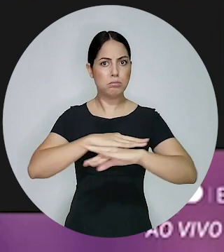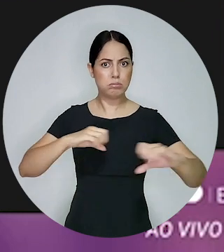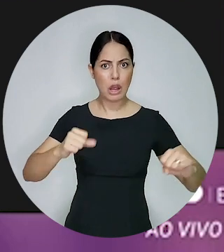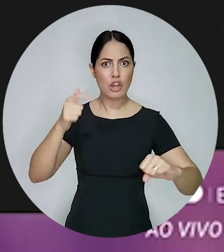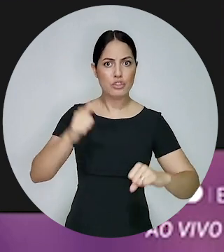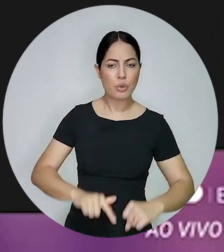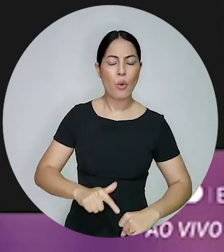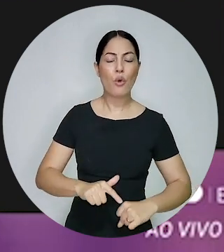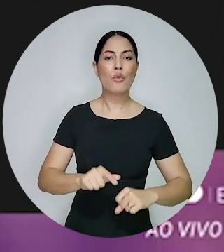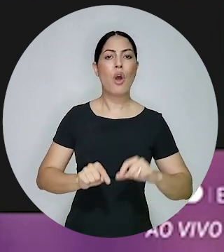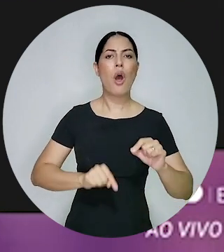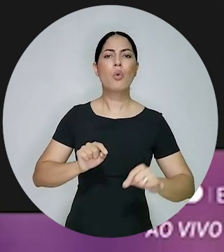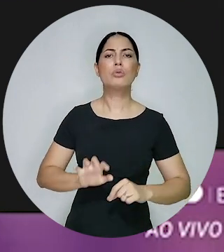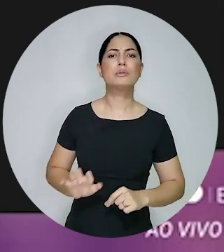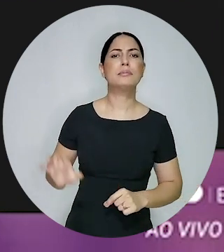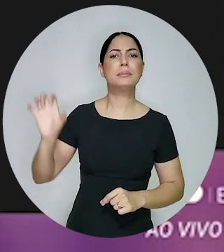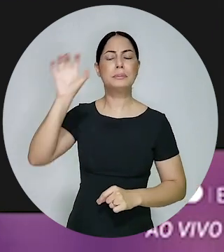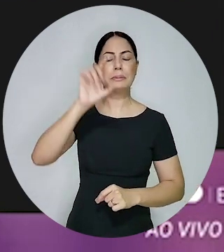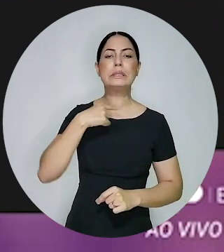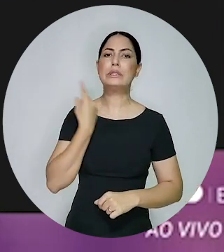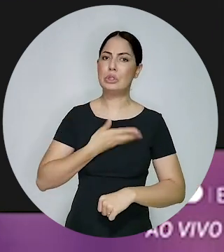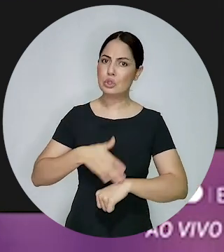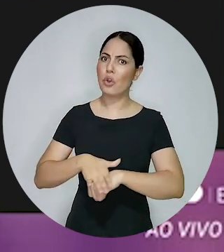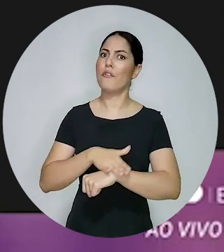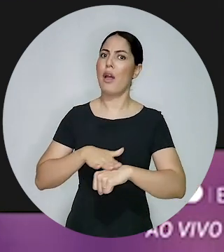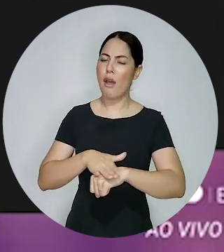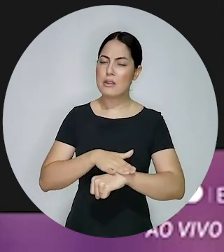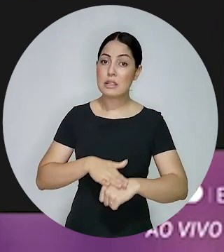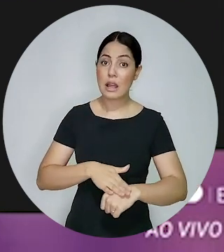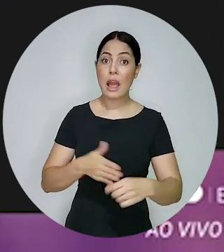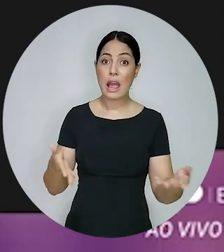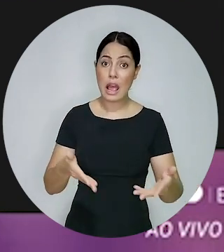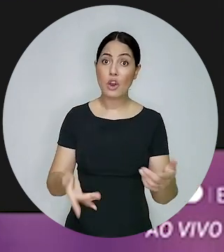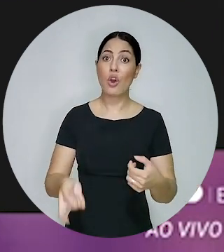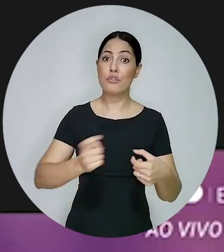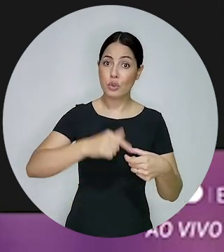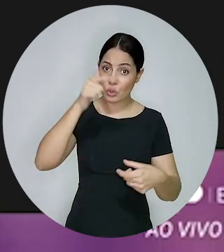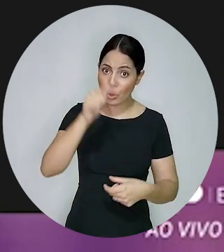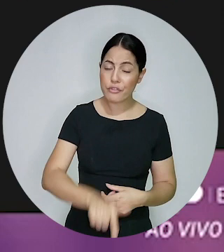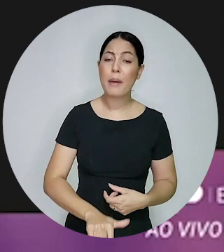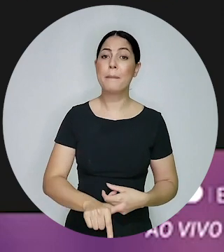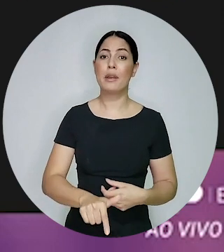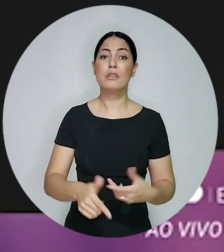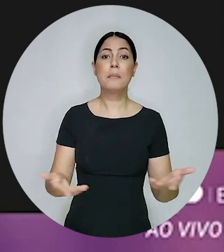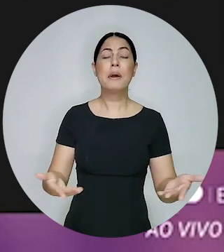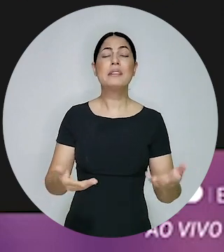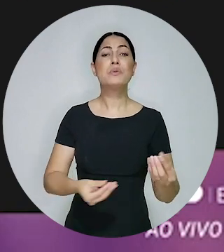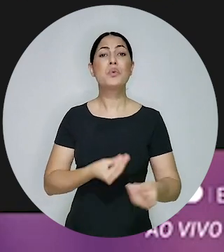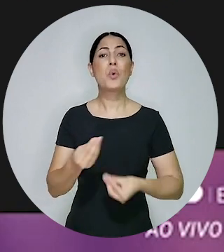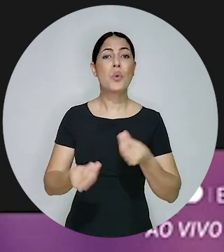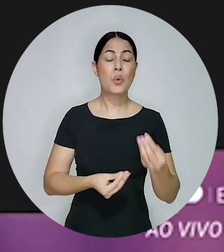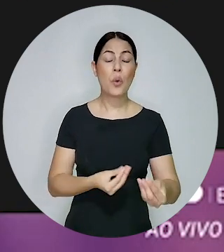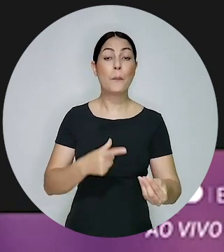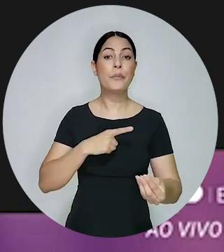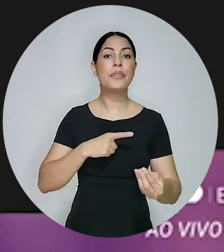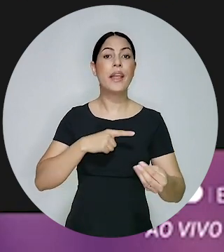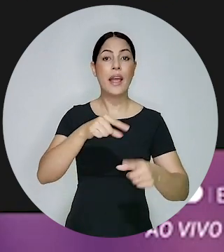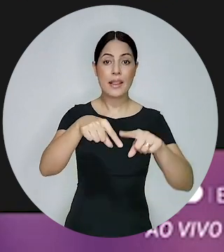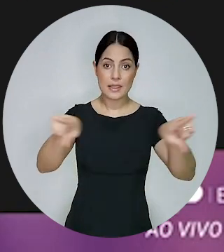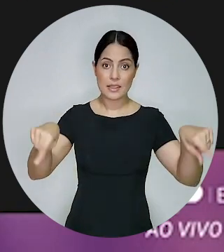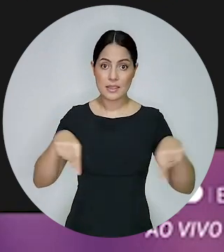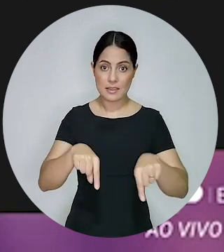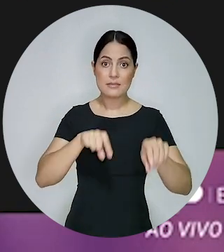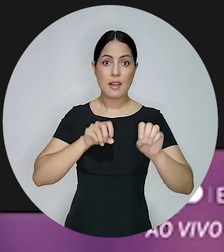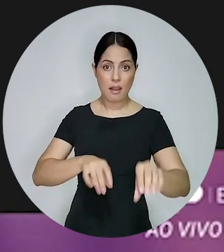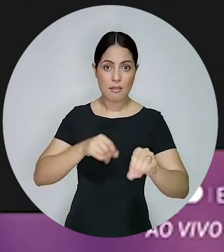de novo em muitos estados, né? A gente conversa com muitas pessoas, as pessoas também estão voltando muitas vezes numa